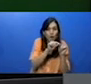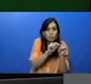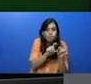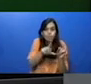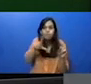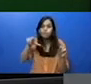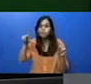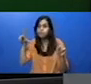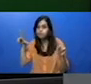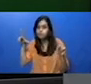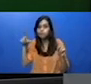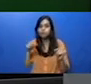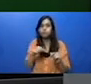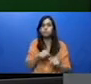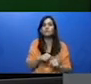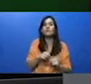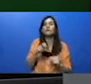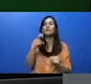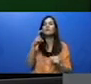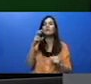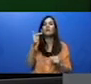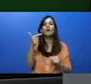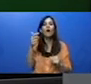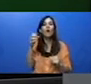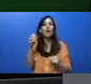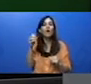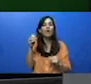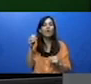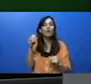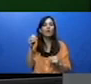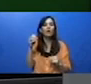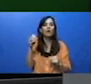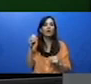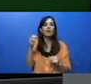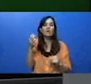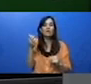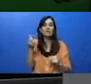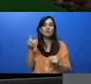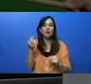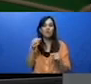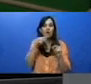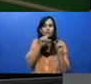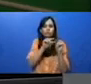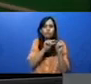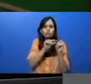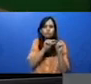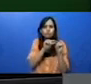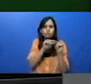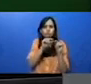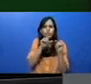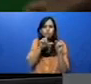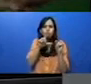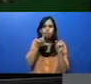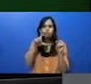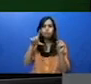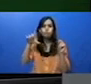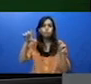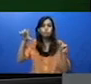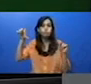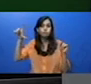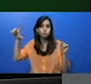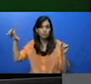320, 420, 520, porque não pediu somente para passar para cá, né? Só copiar. Tem um